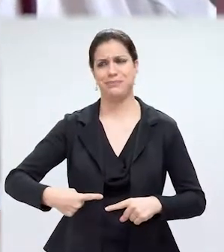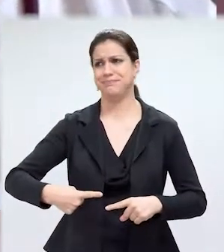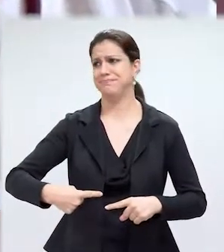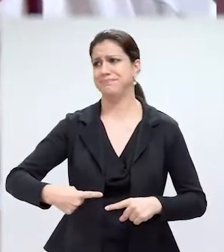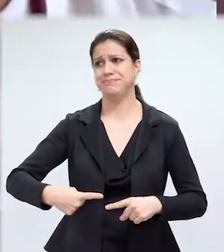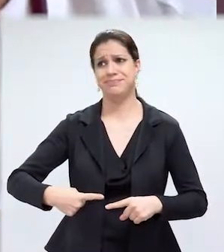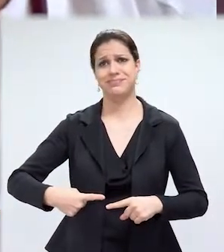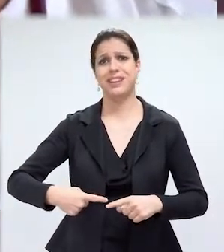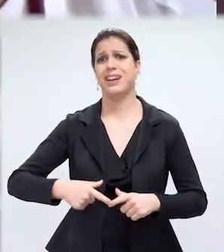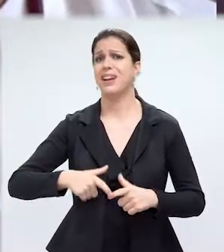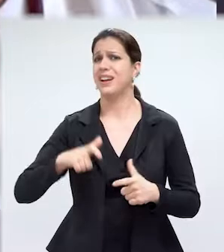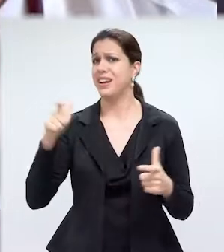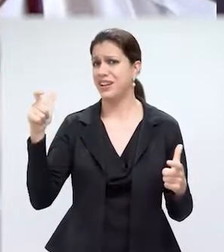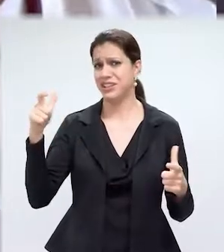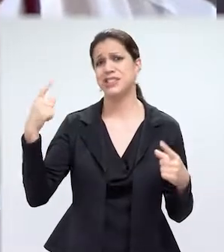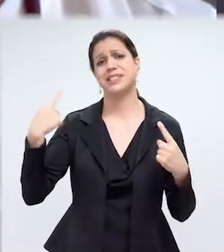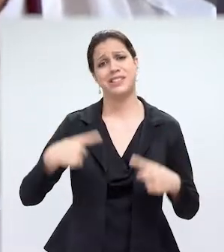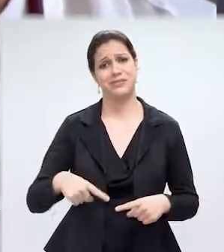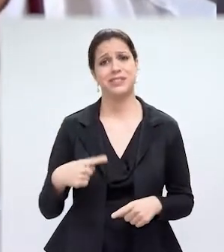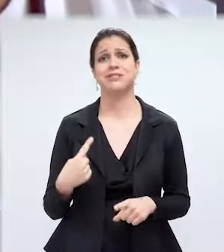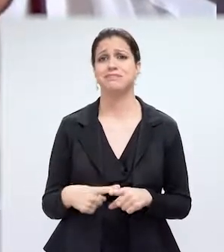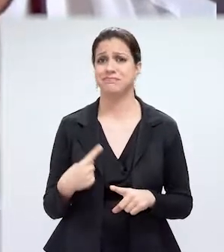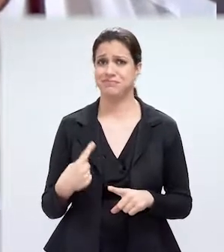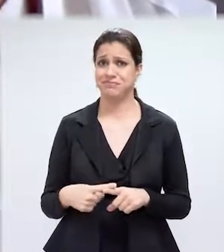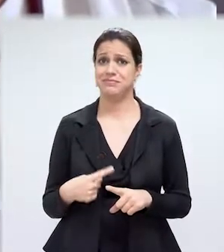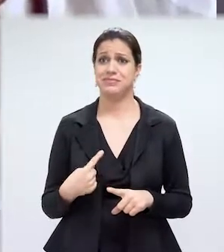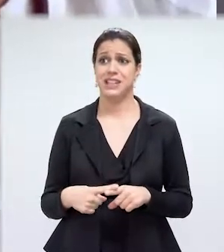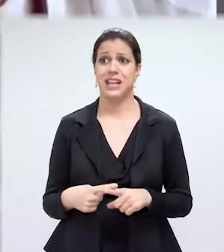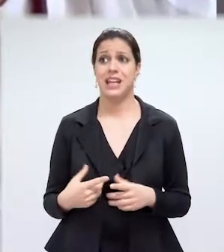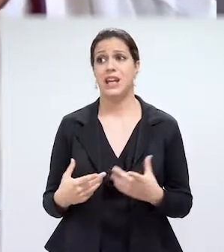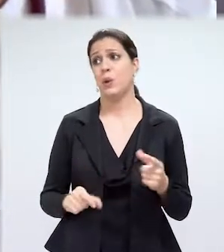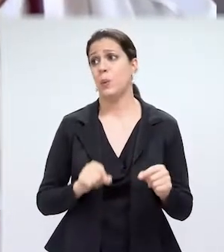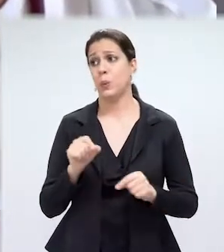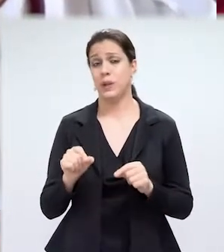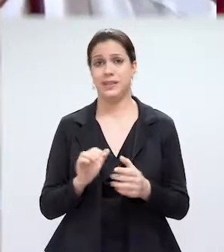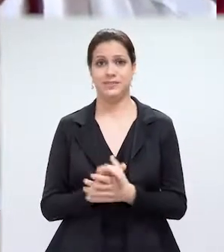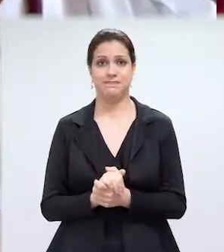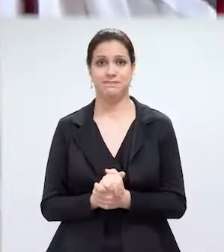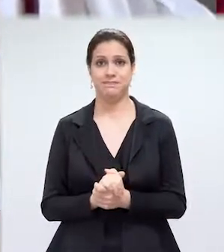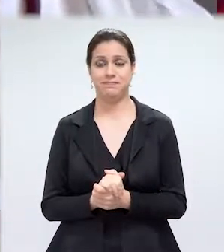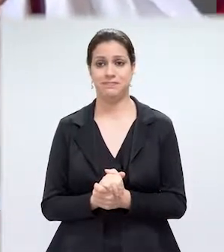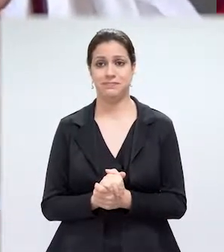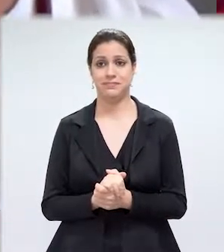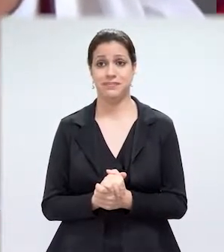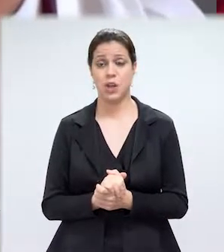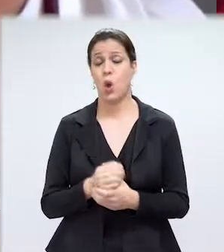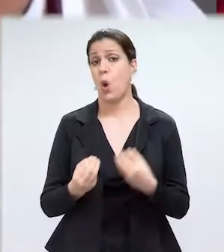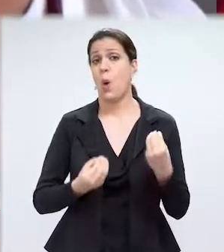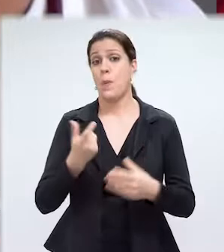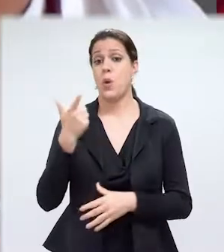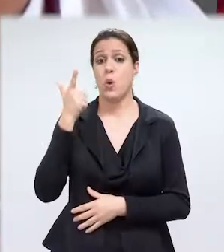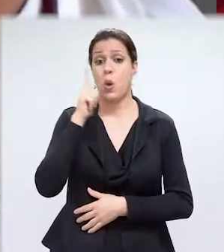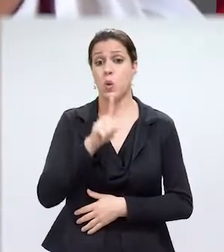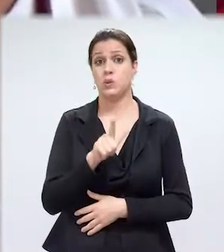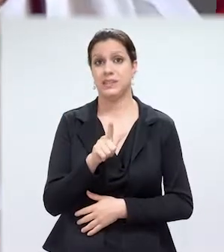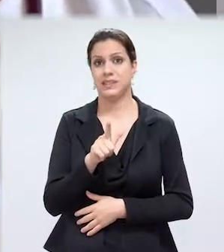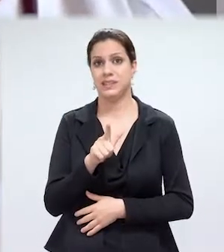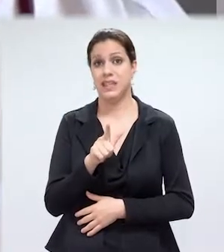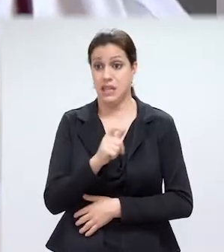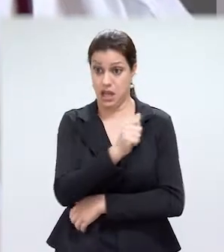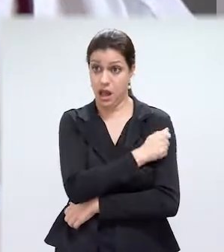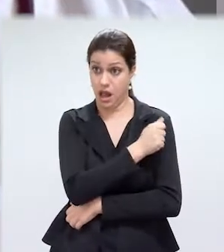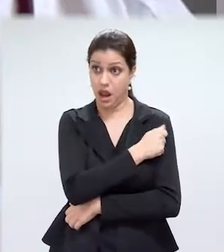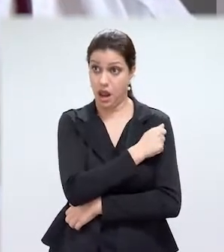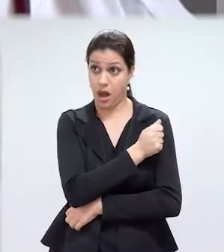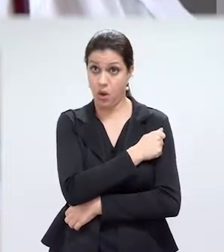pública, o desafio deles é muito grande também nesse sentido, que é, de uma maneira ou de outra,